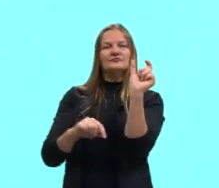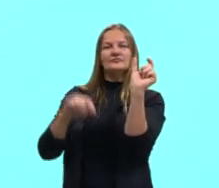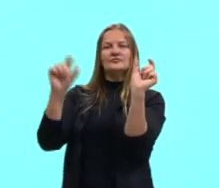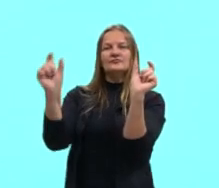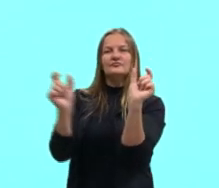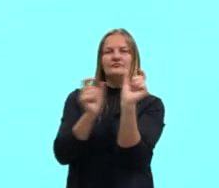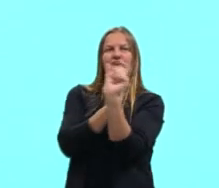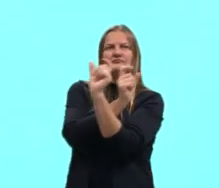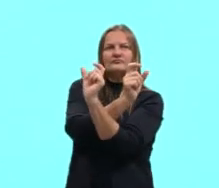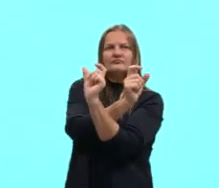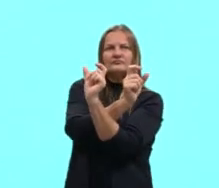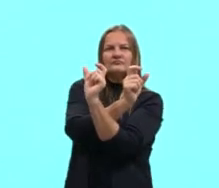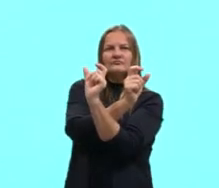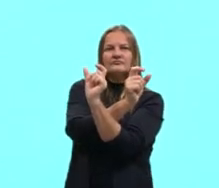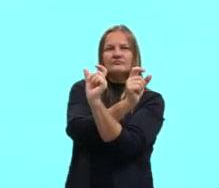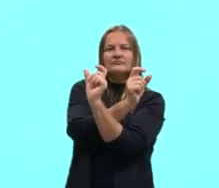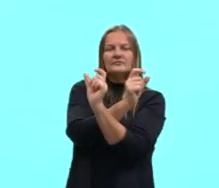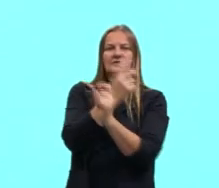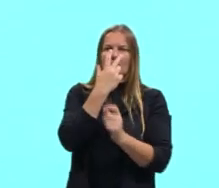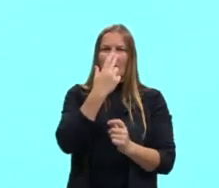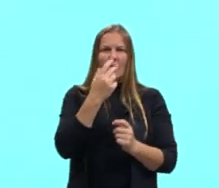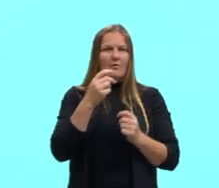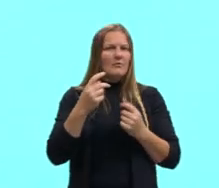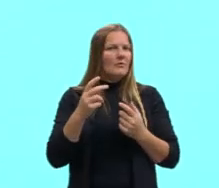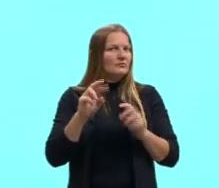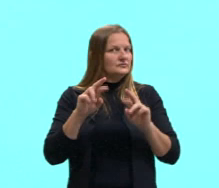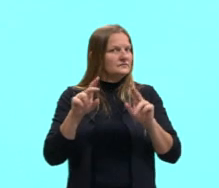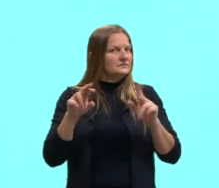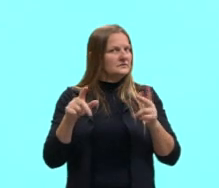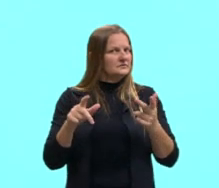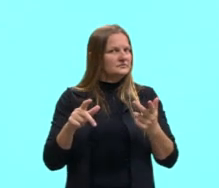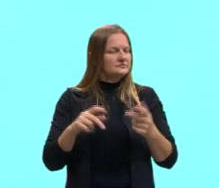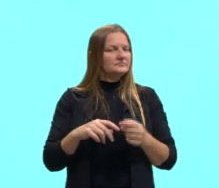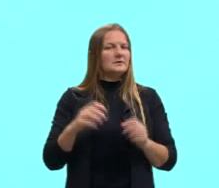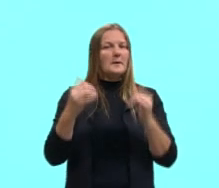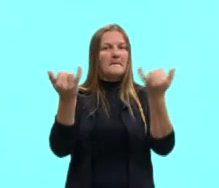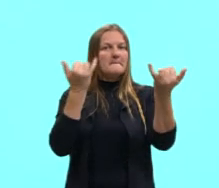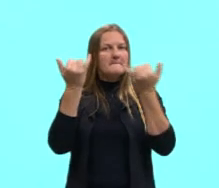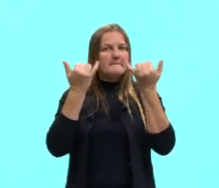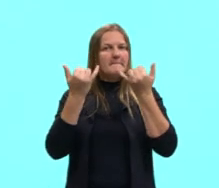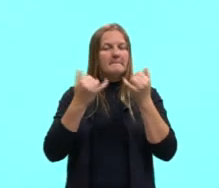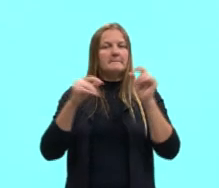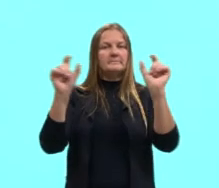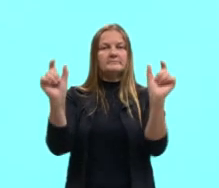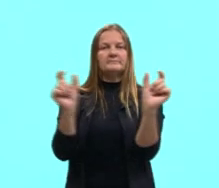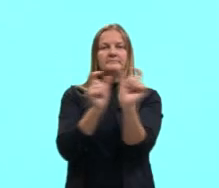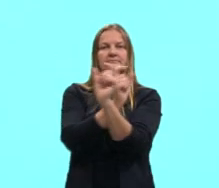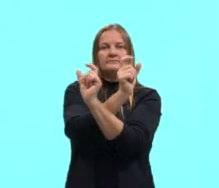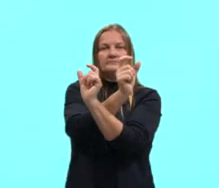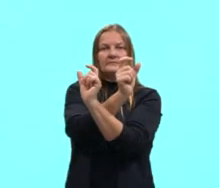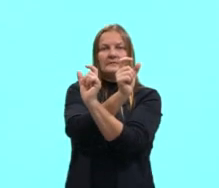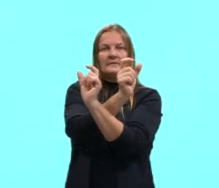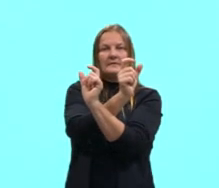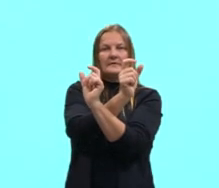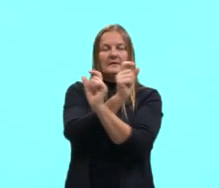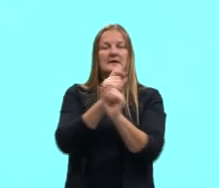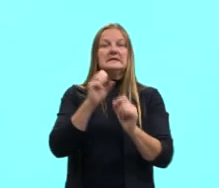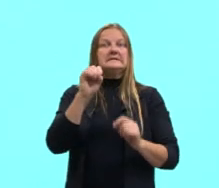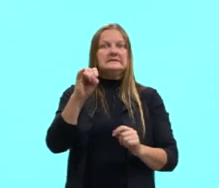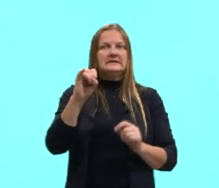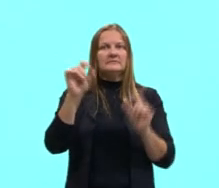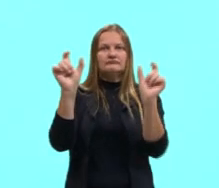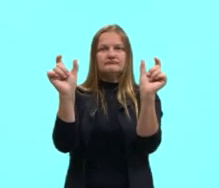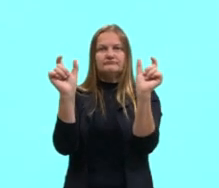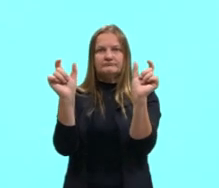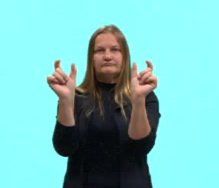das informações sem alterar o significado original da mensagem não porque para inverter